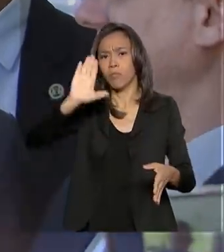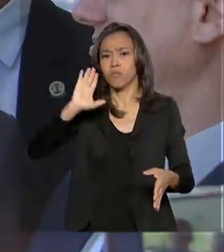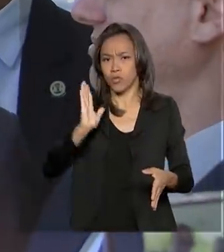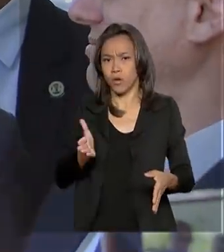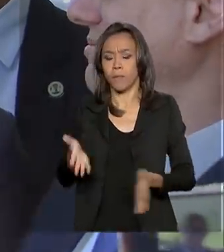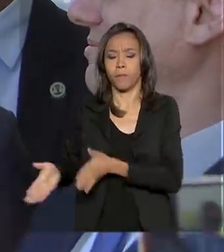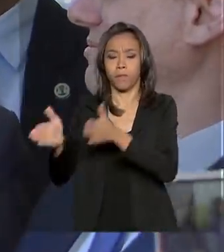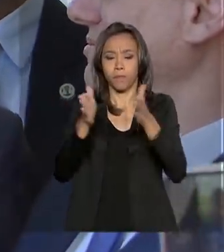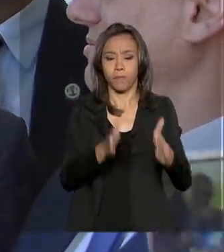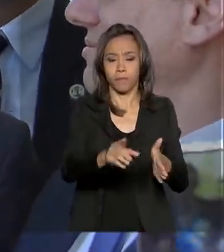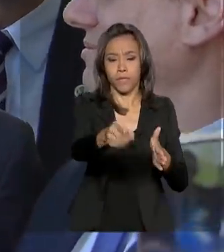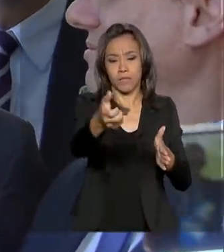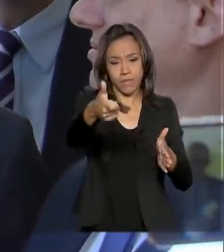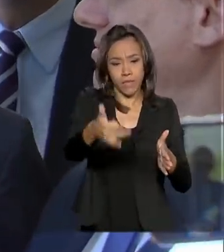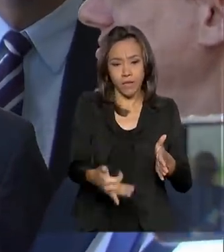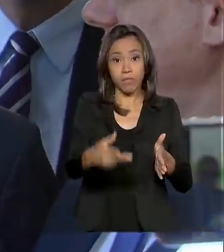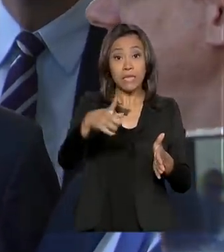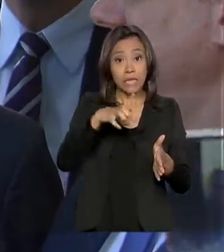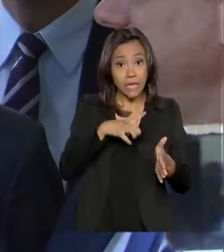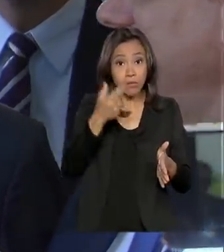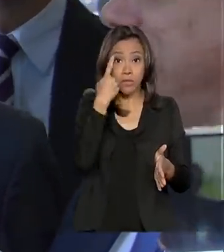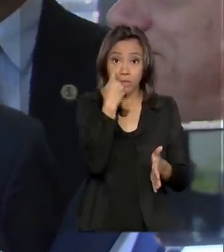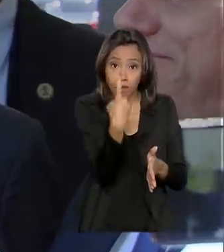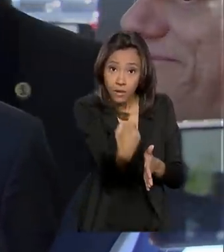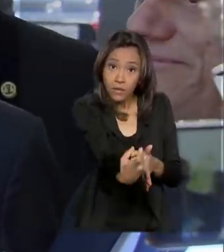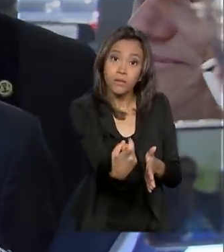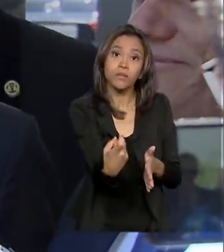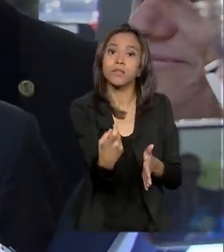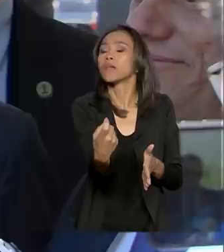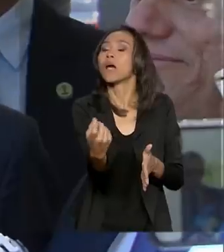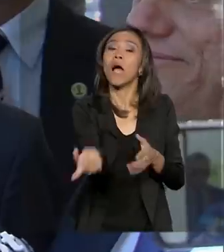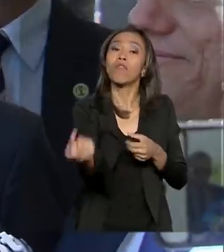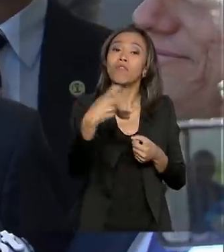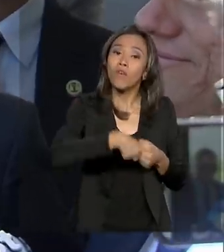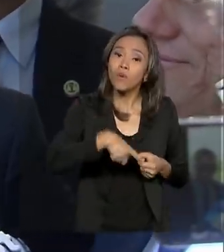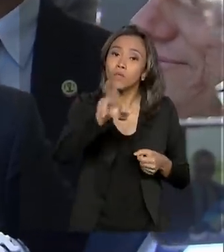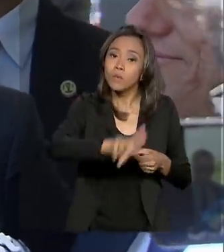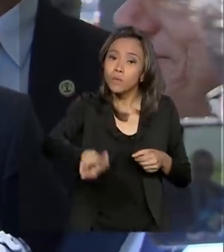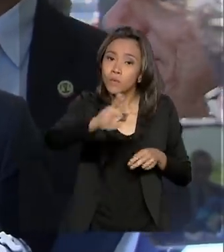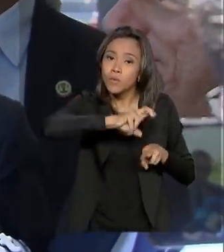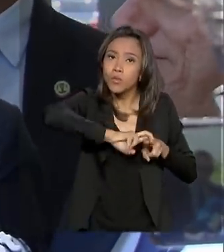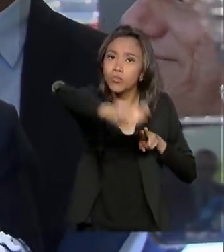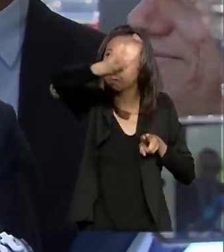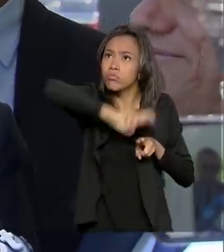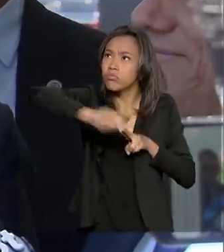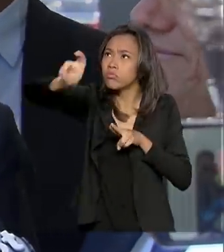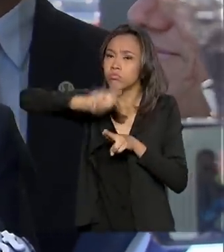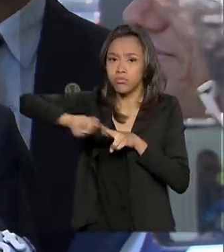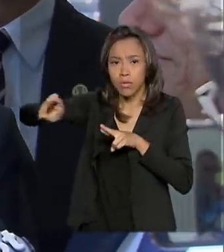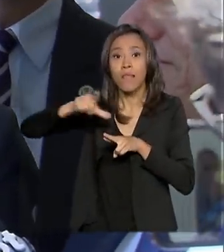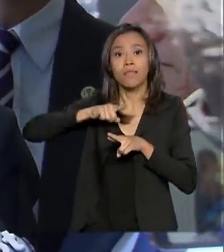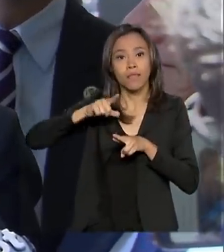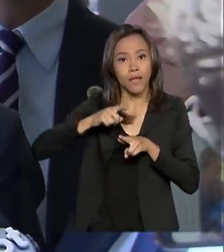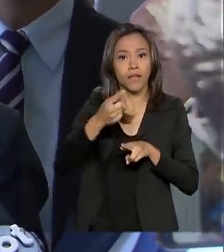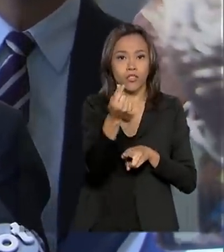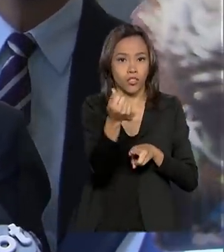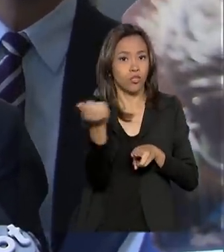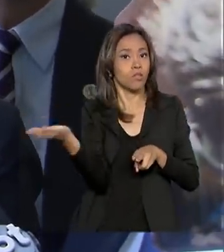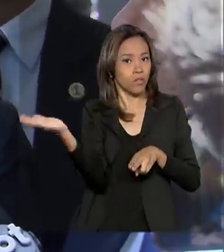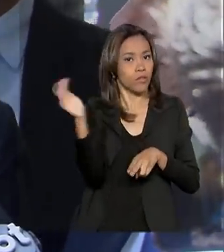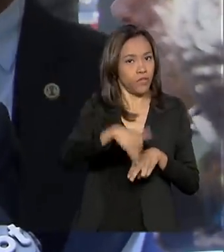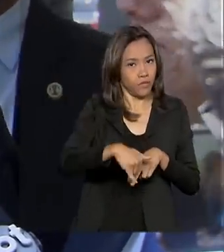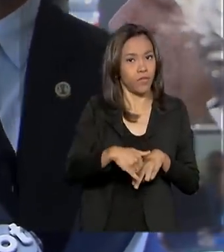interesse na volta da malha ferroviária tem recursos de fora prometido para nós